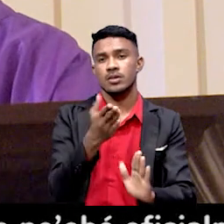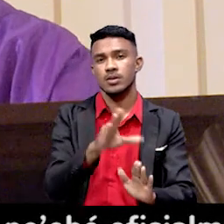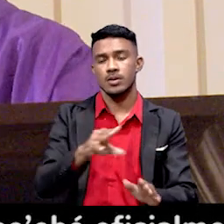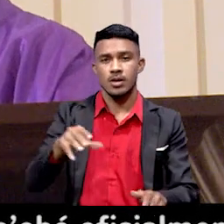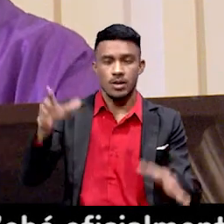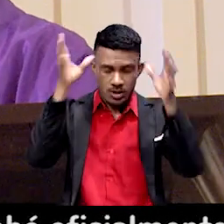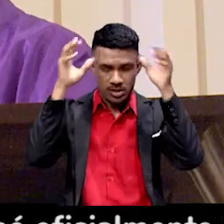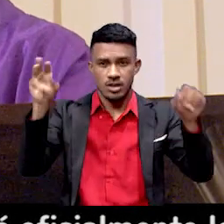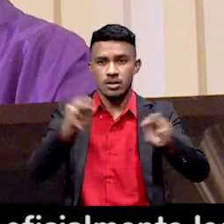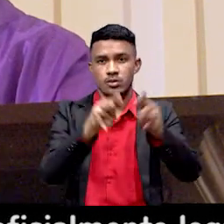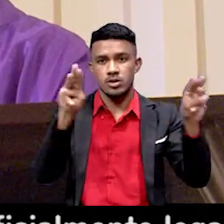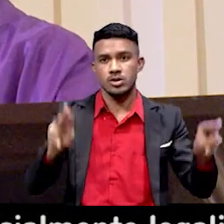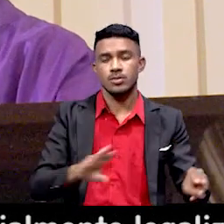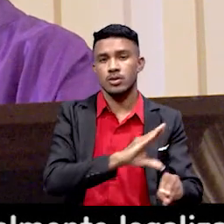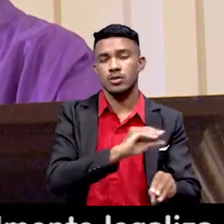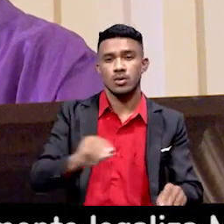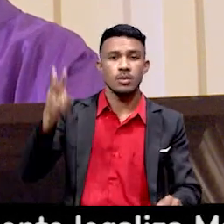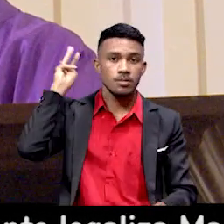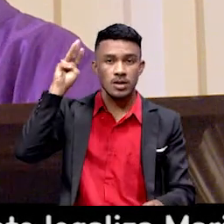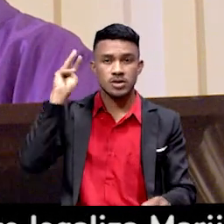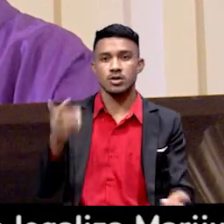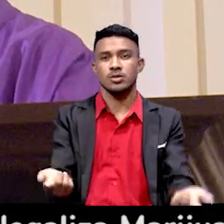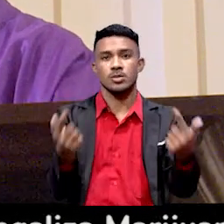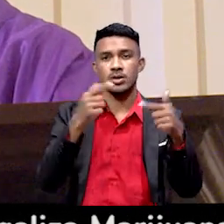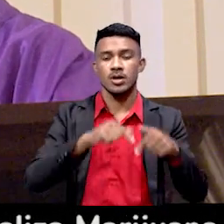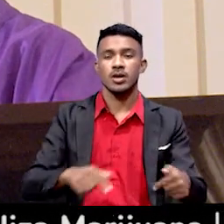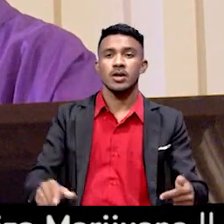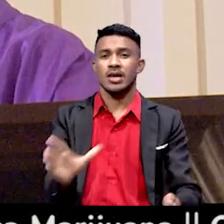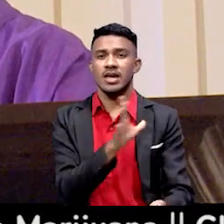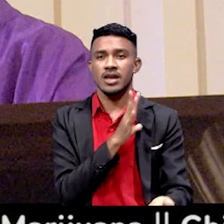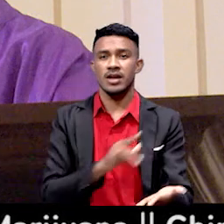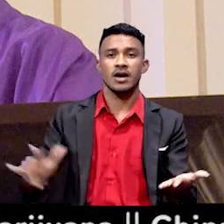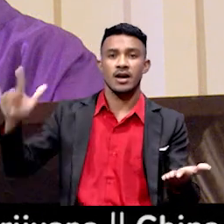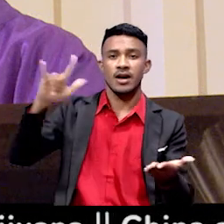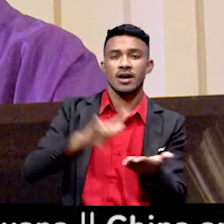o ministro mostrou. Hei na viagem, na viagem lá moço.